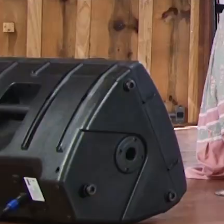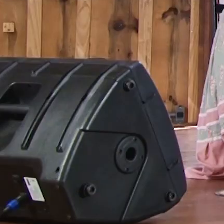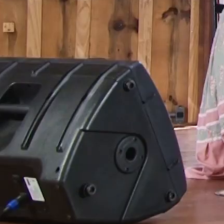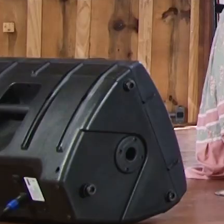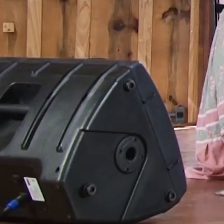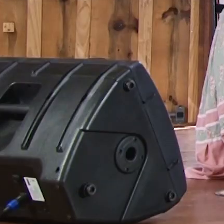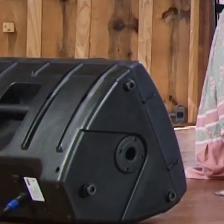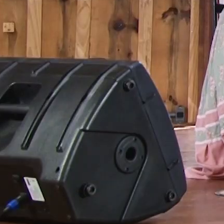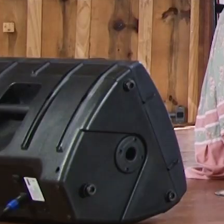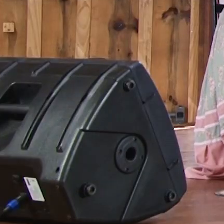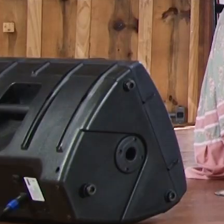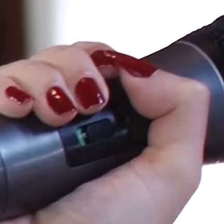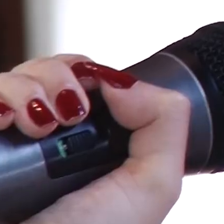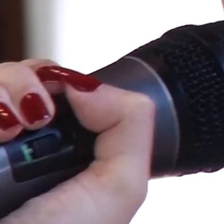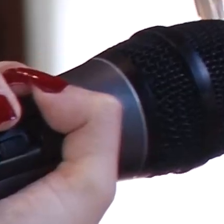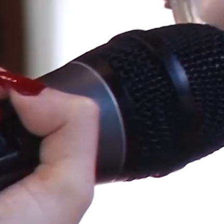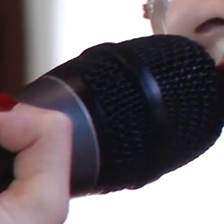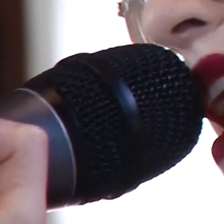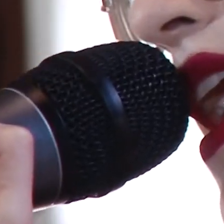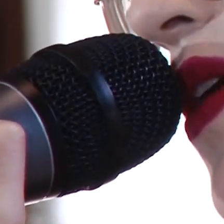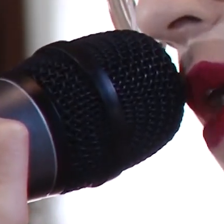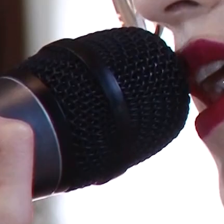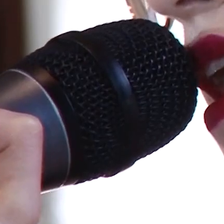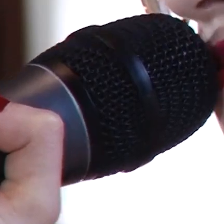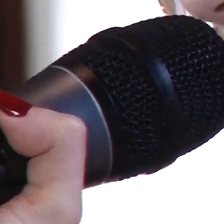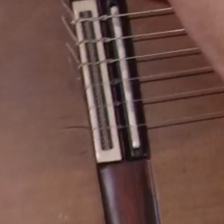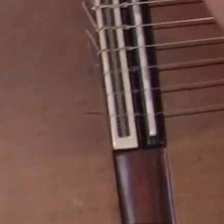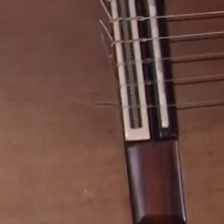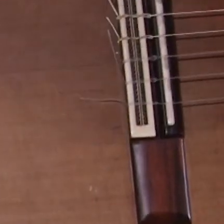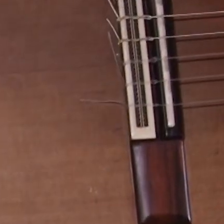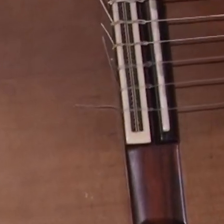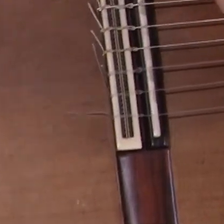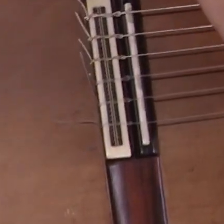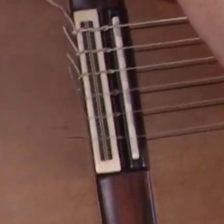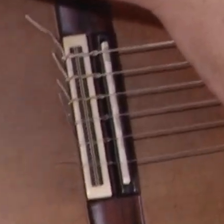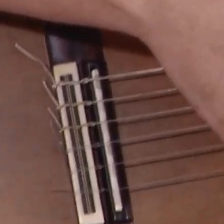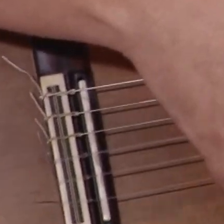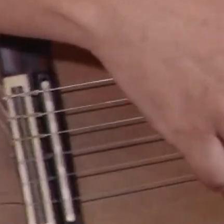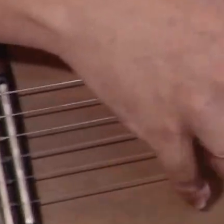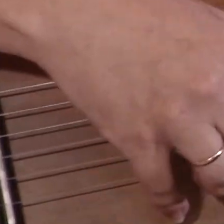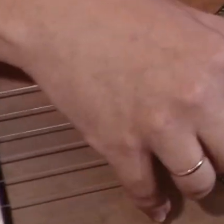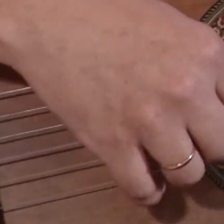planta cresce e o que mais floresce é o amor.